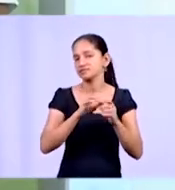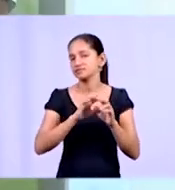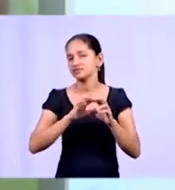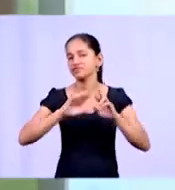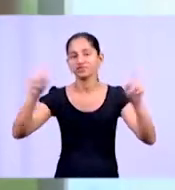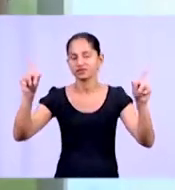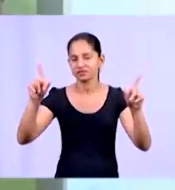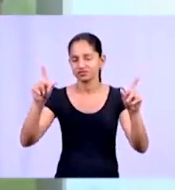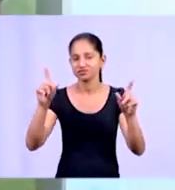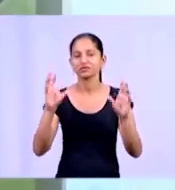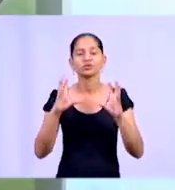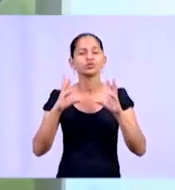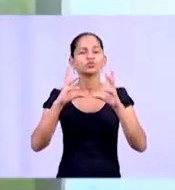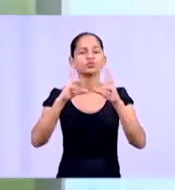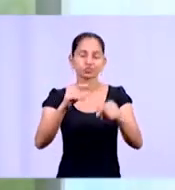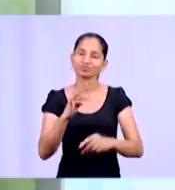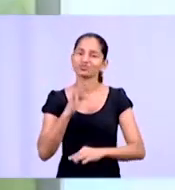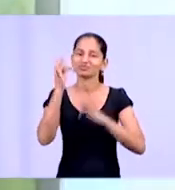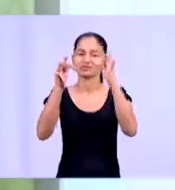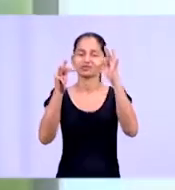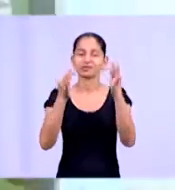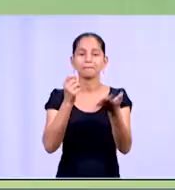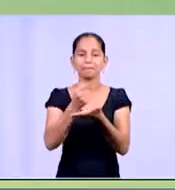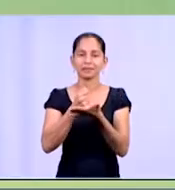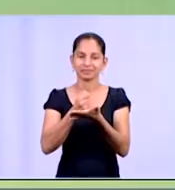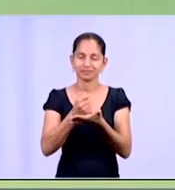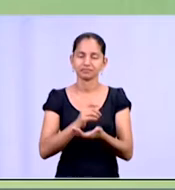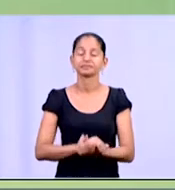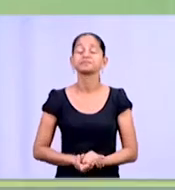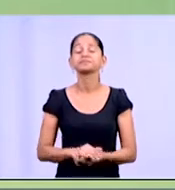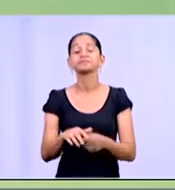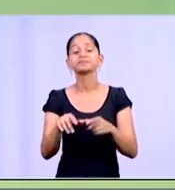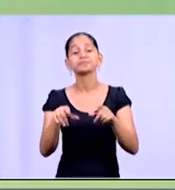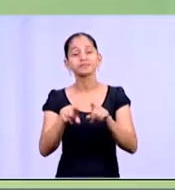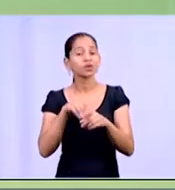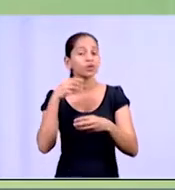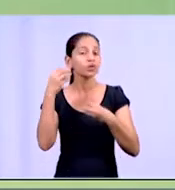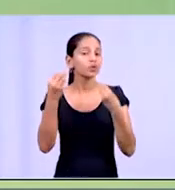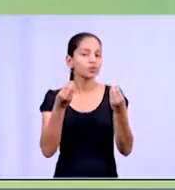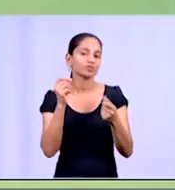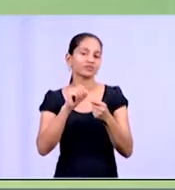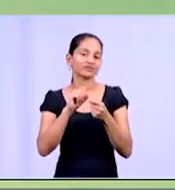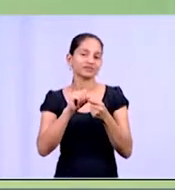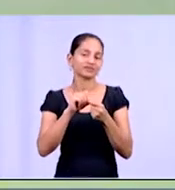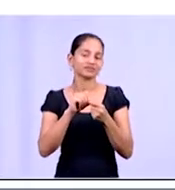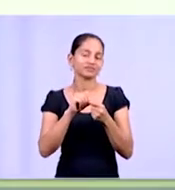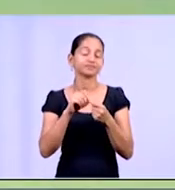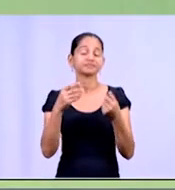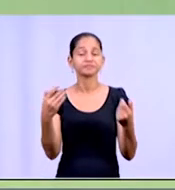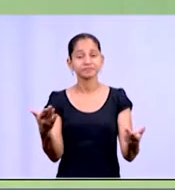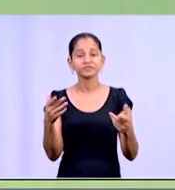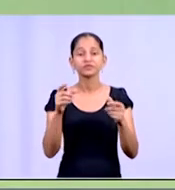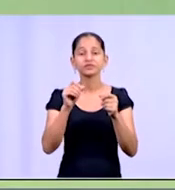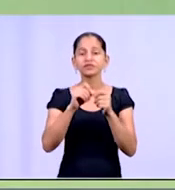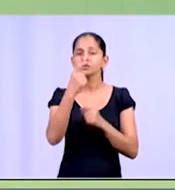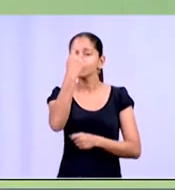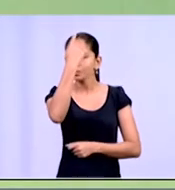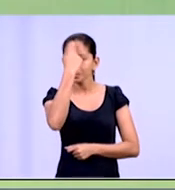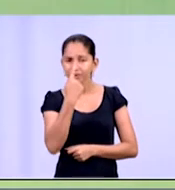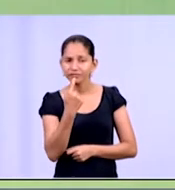coisa. Tecnologia é essencial. E para isso, gente, eu vamos traçar um